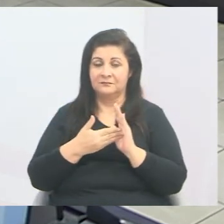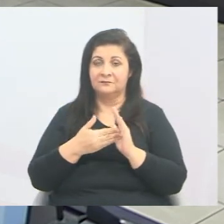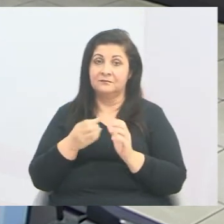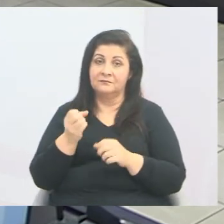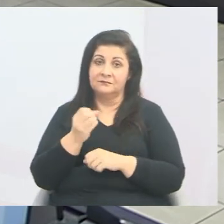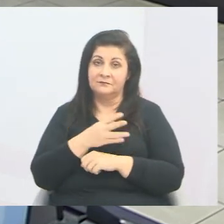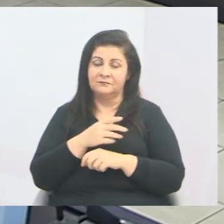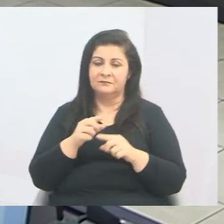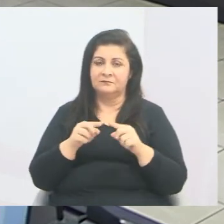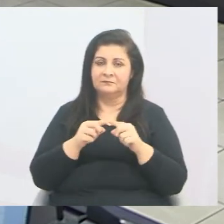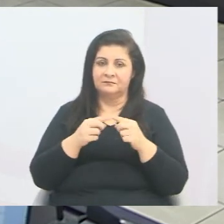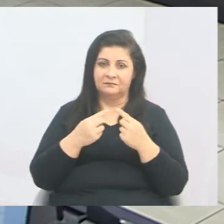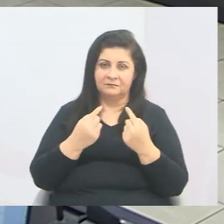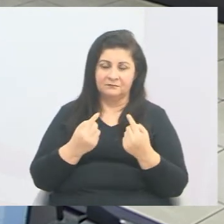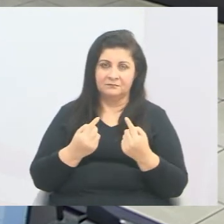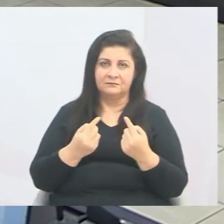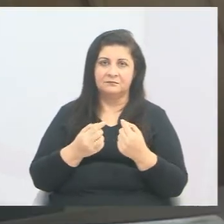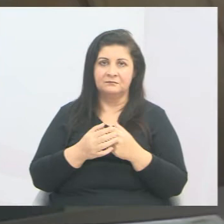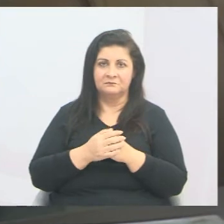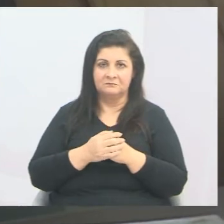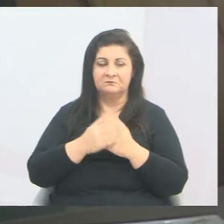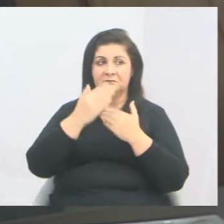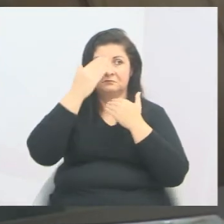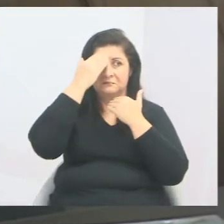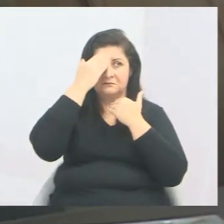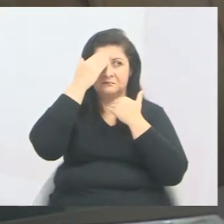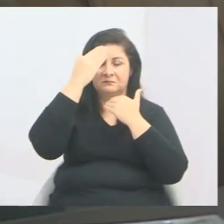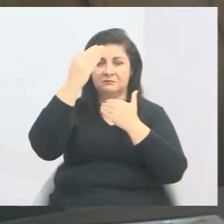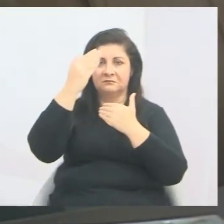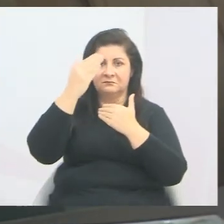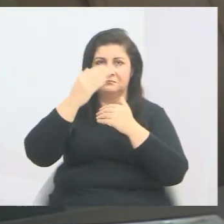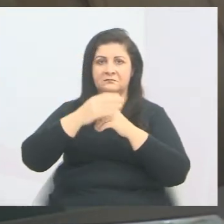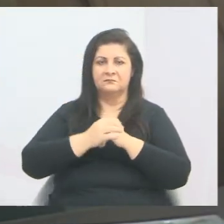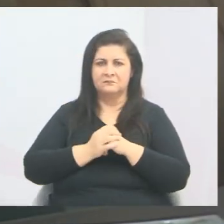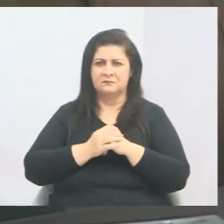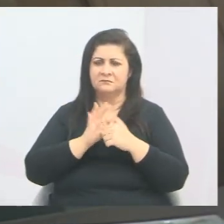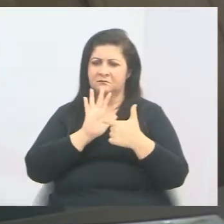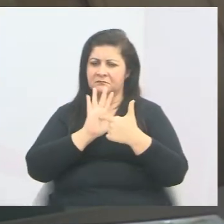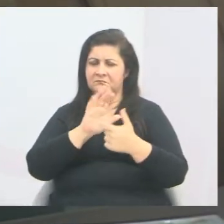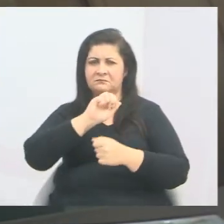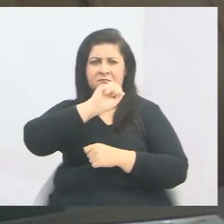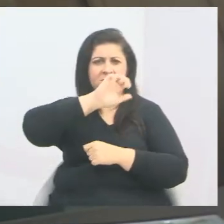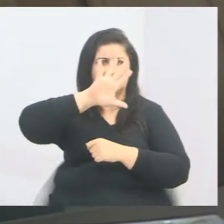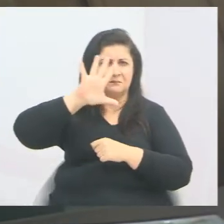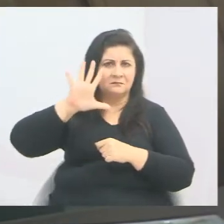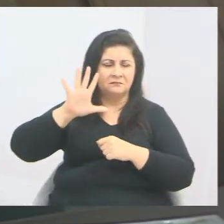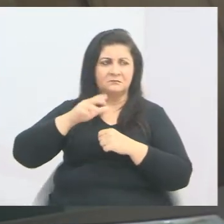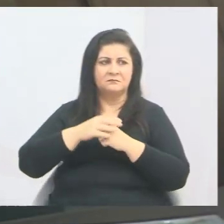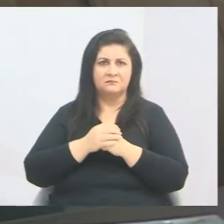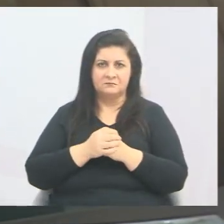novidade, mas porém é gratidão pela sua transparência,